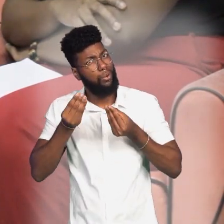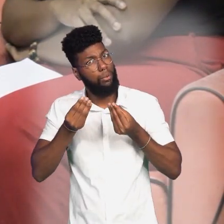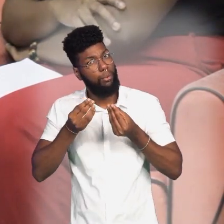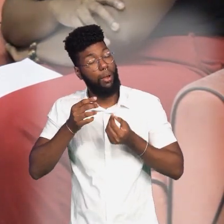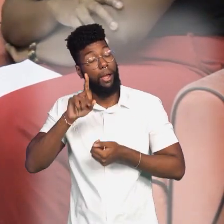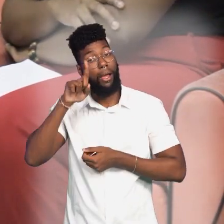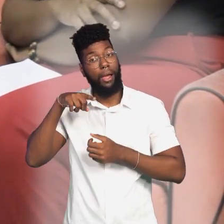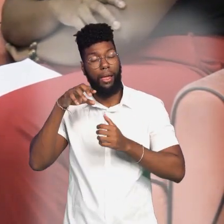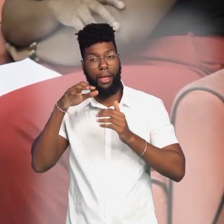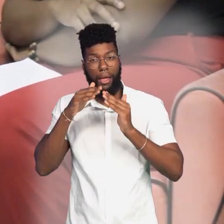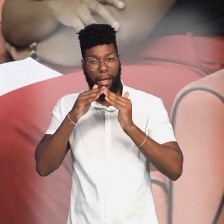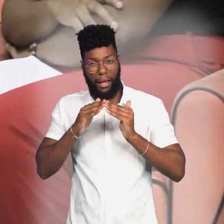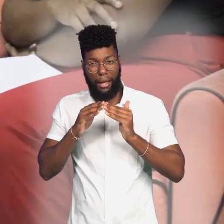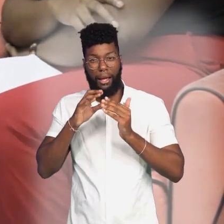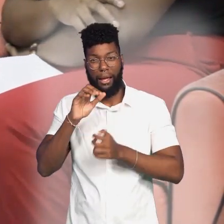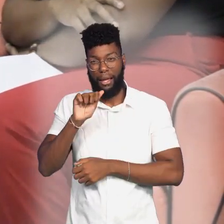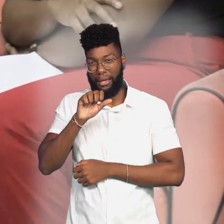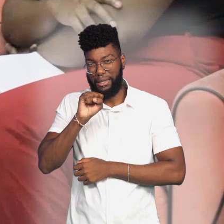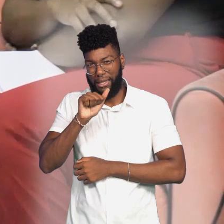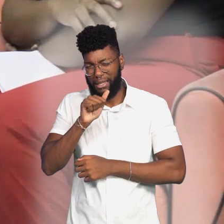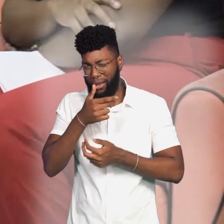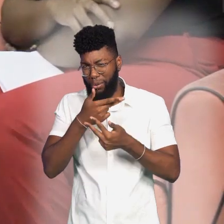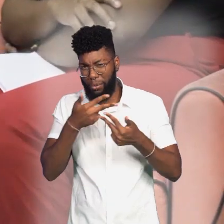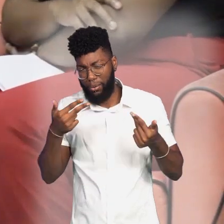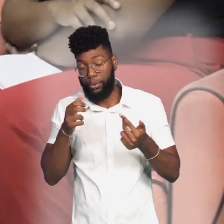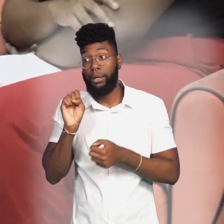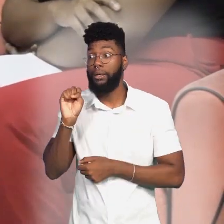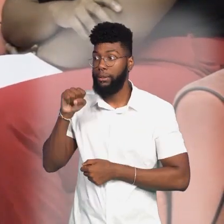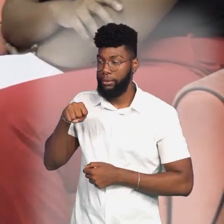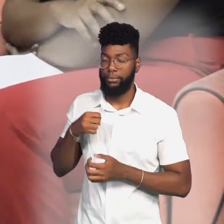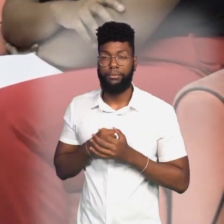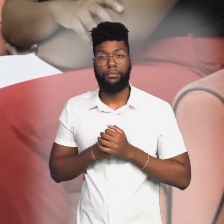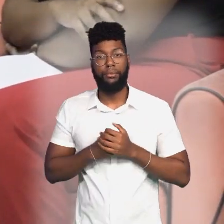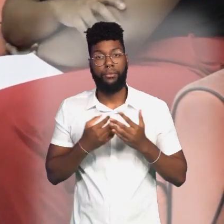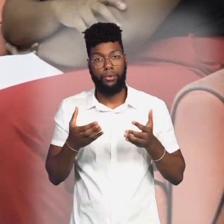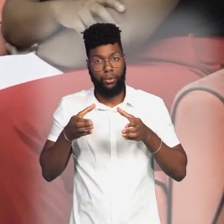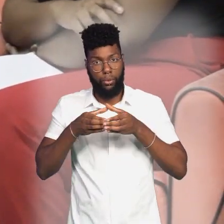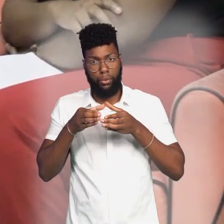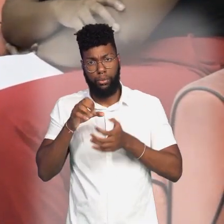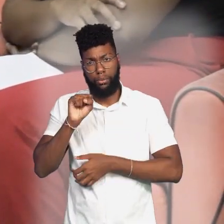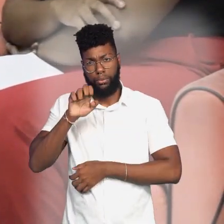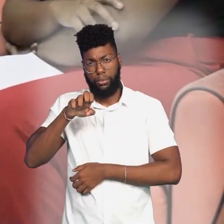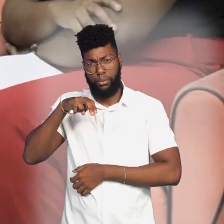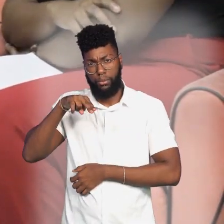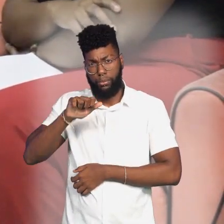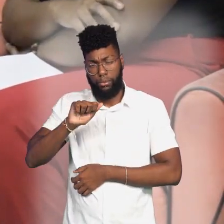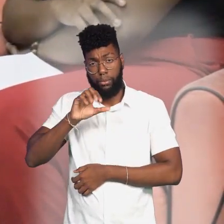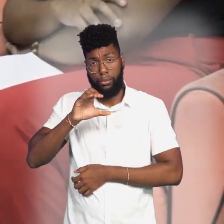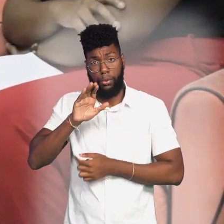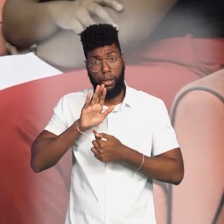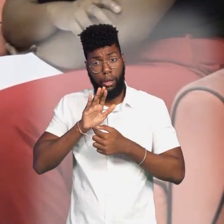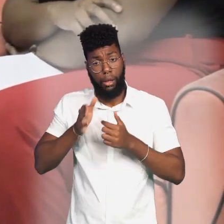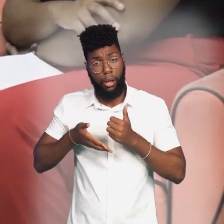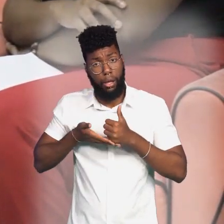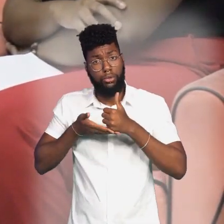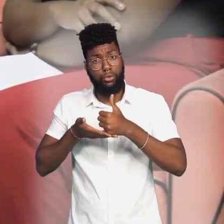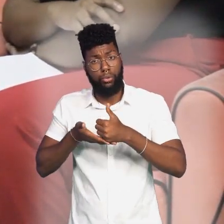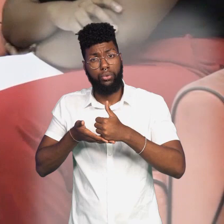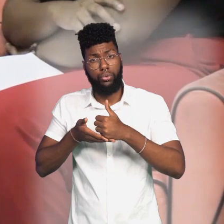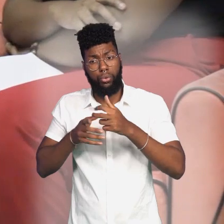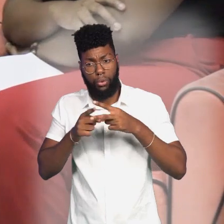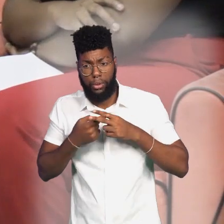Casa Cor. Casa Cor. Isso. E aí o Senac ajudou na reforma da chalé do Praça da...